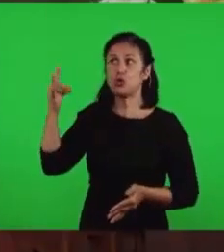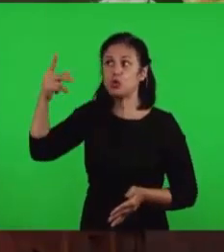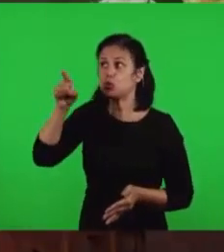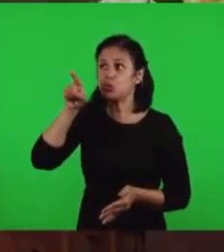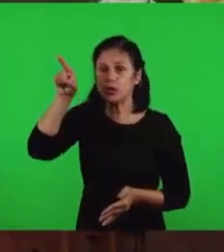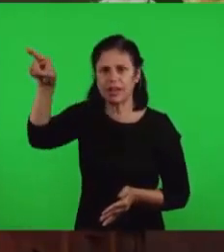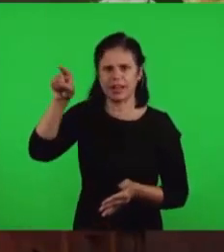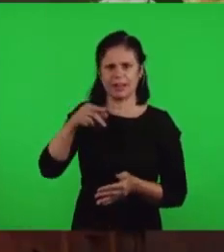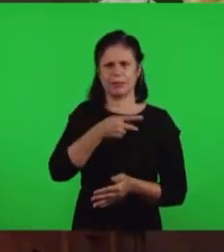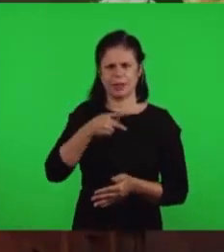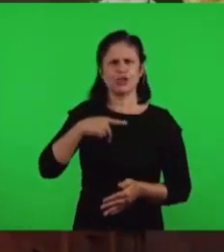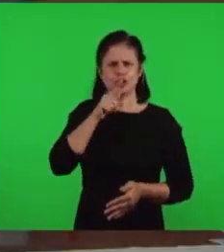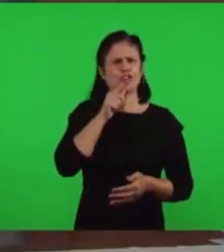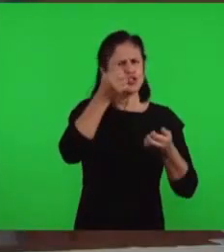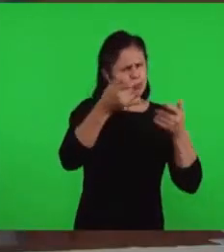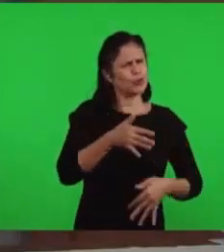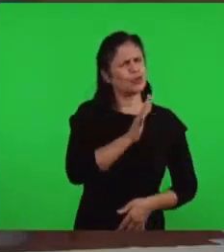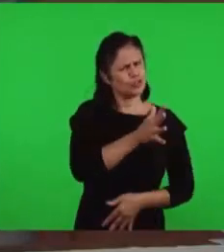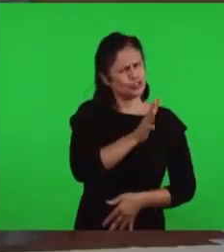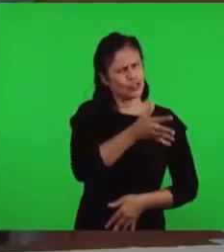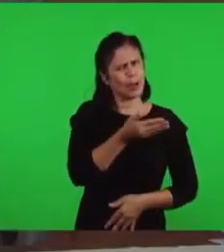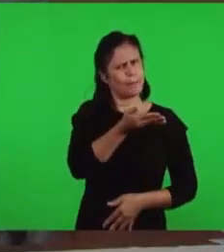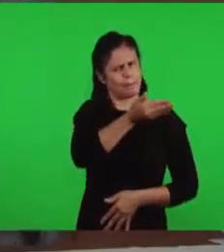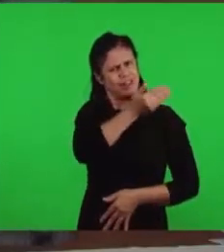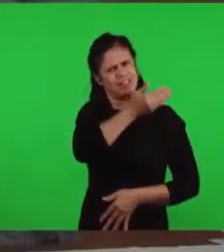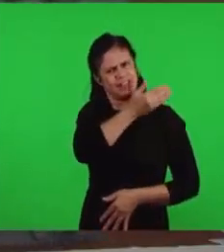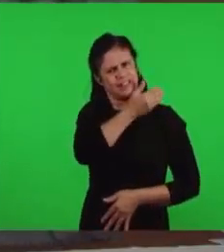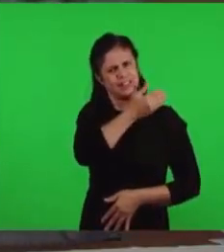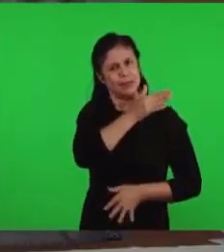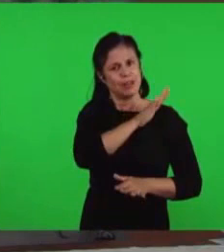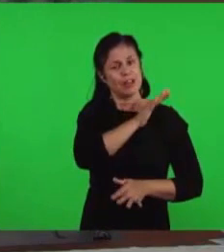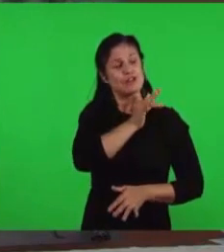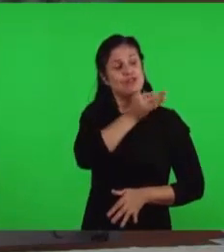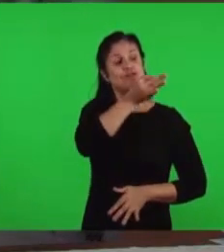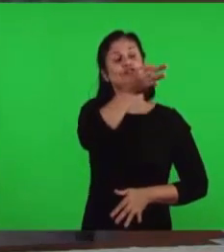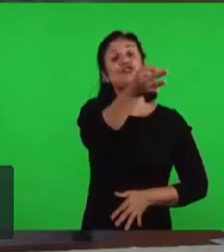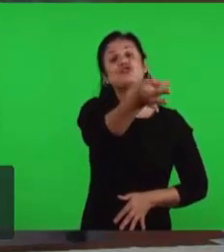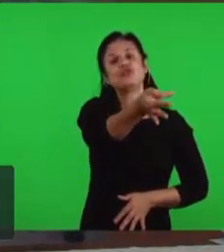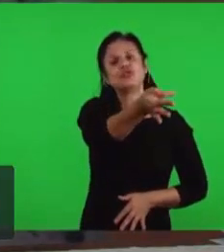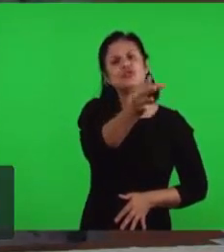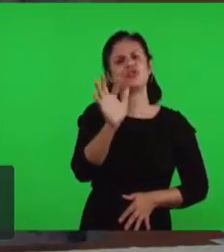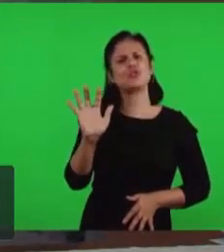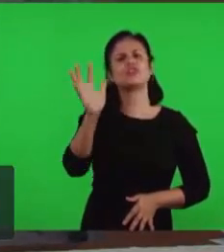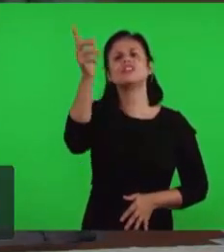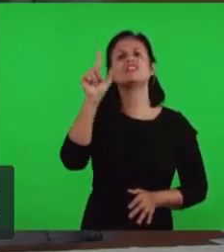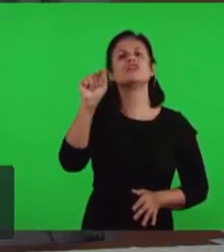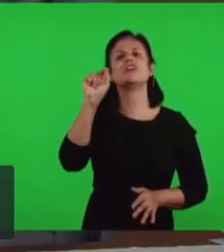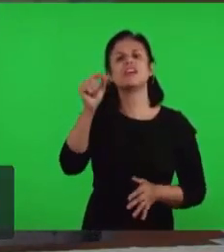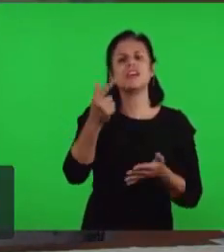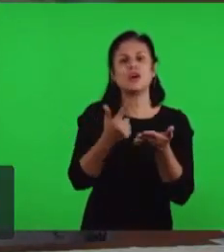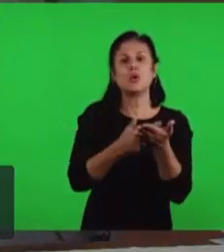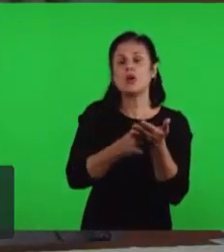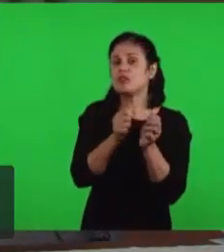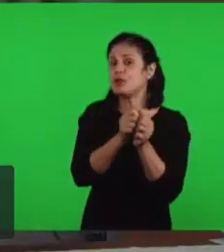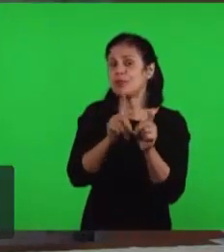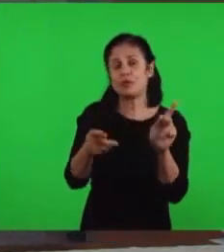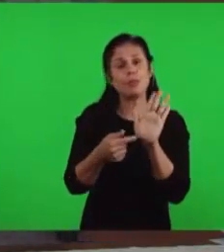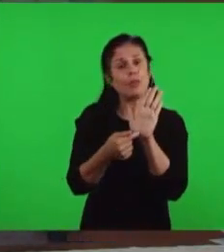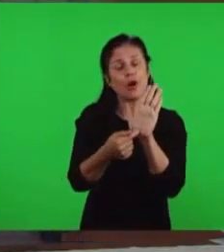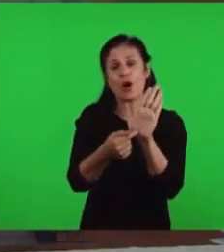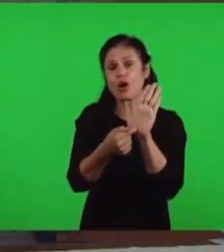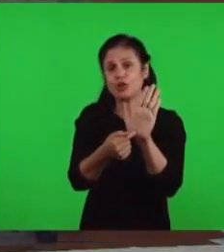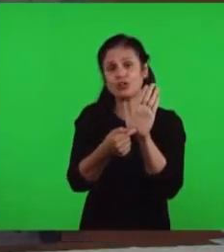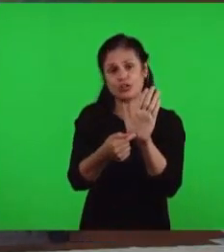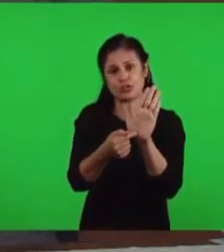companheiro que passou Gilson de que o que há de vir são Os relatos que estão no livro de Apocalipse relacionados